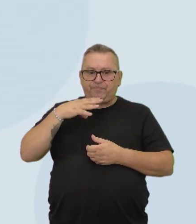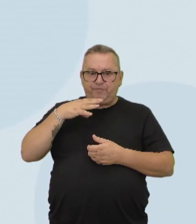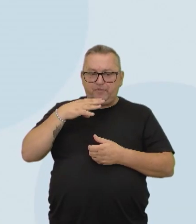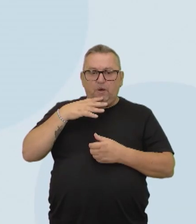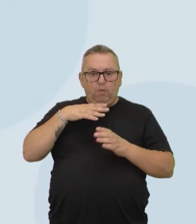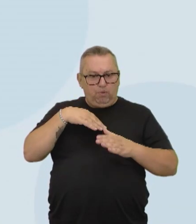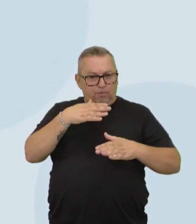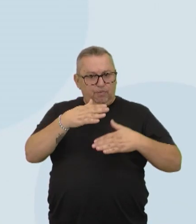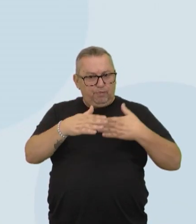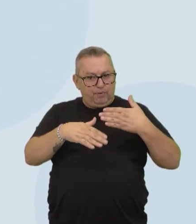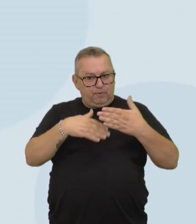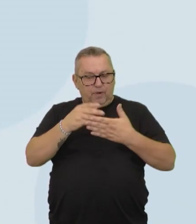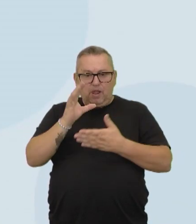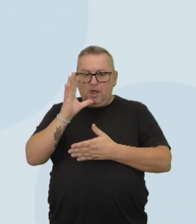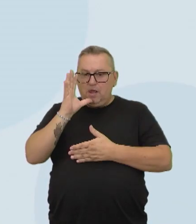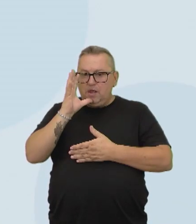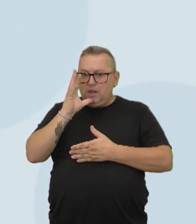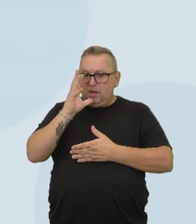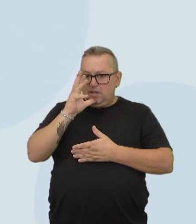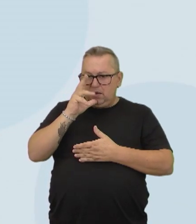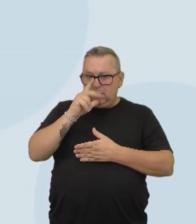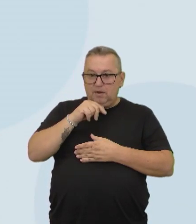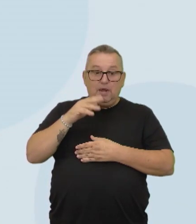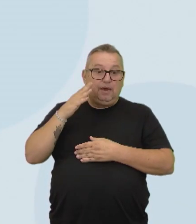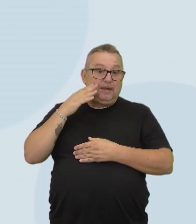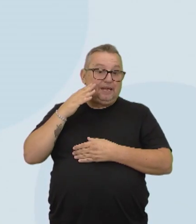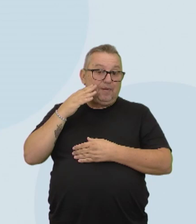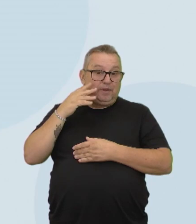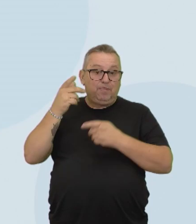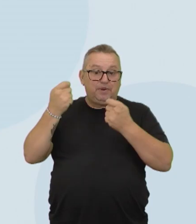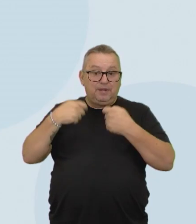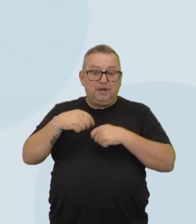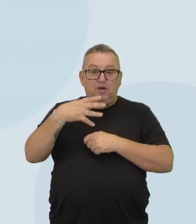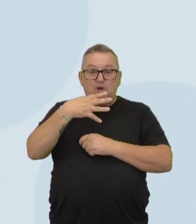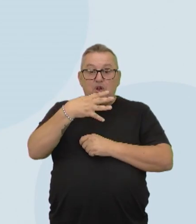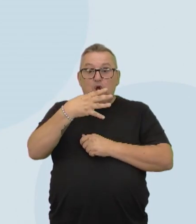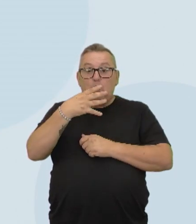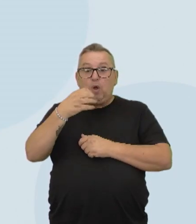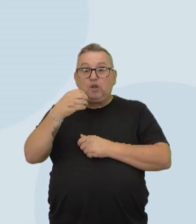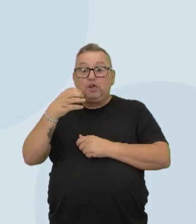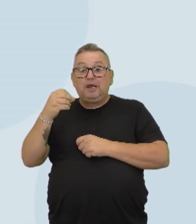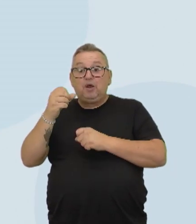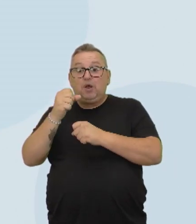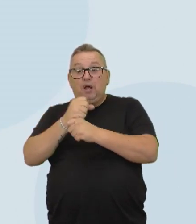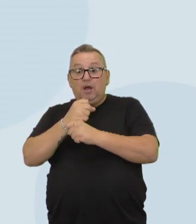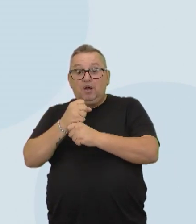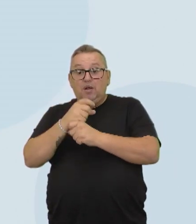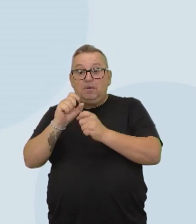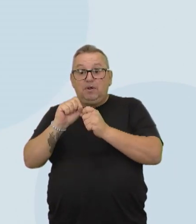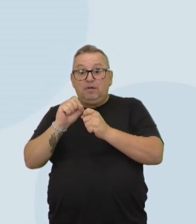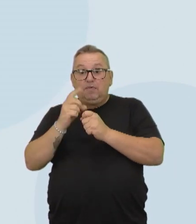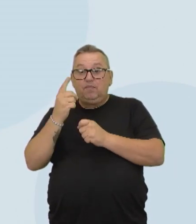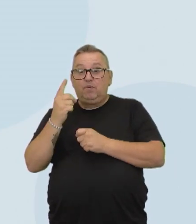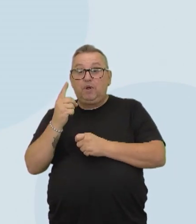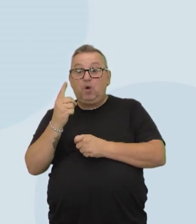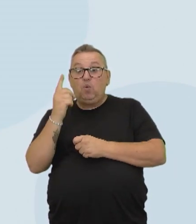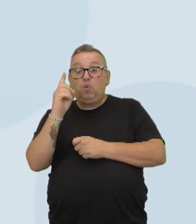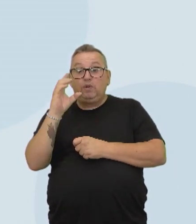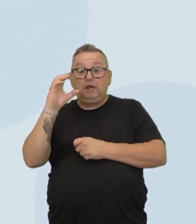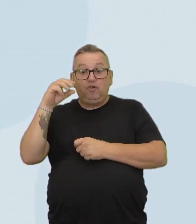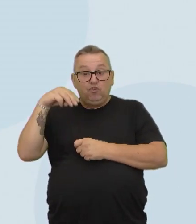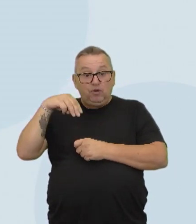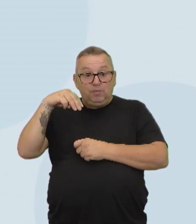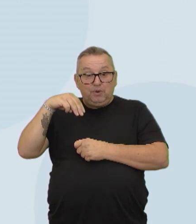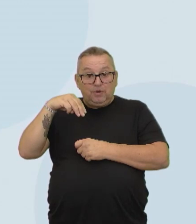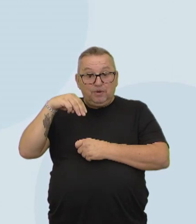como esse processo de formação do solo é lento e paciente, saiba que são necessários cerca de 400 anos para se formar